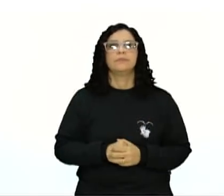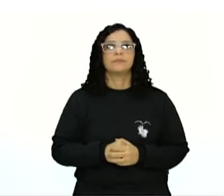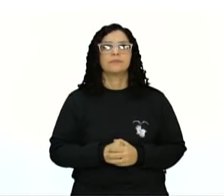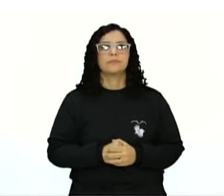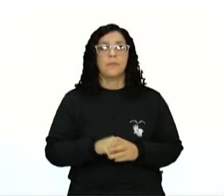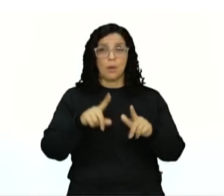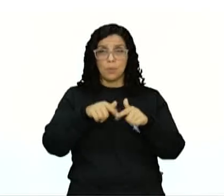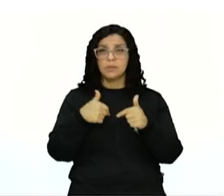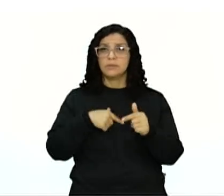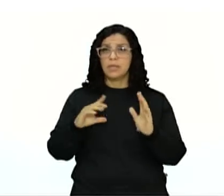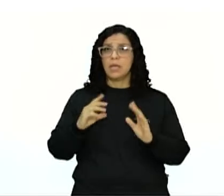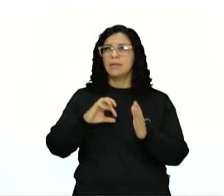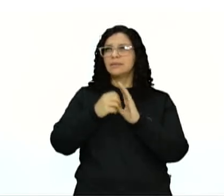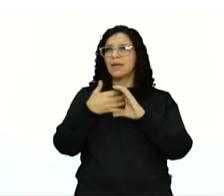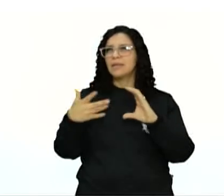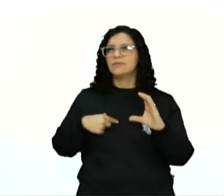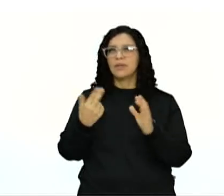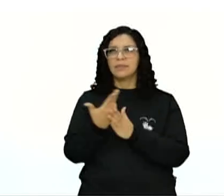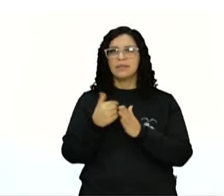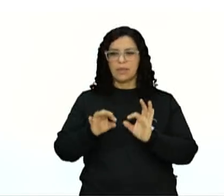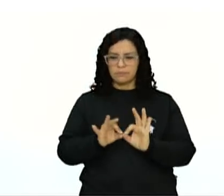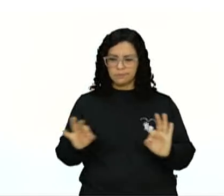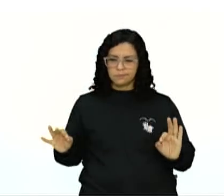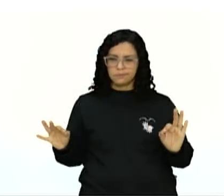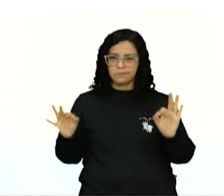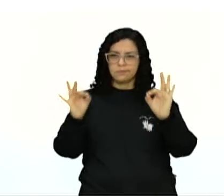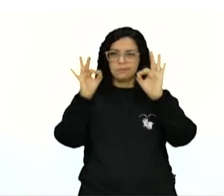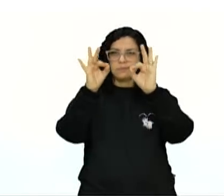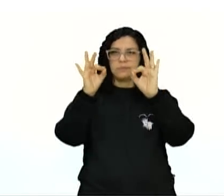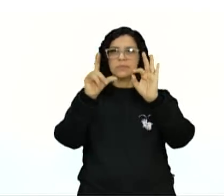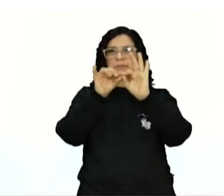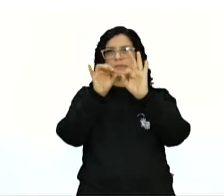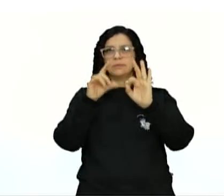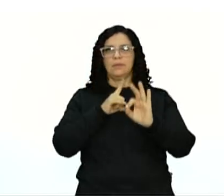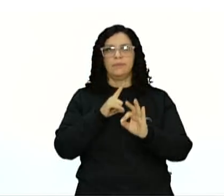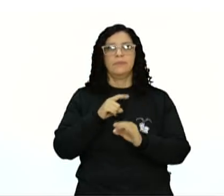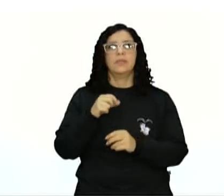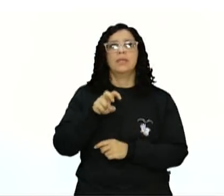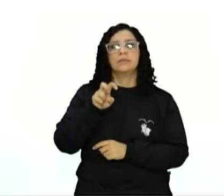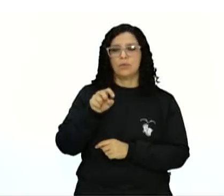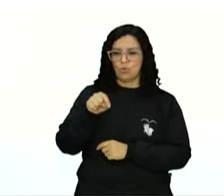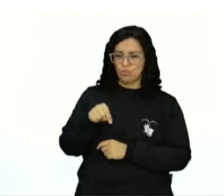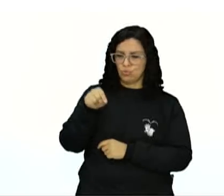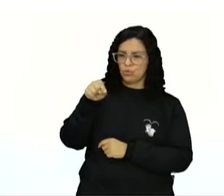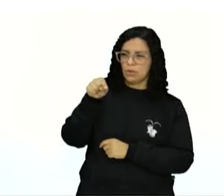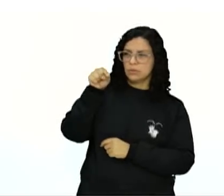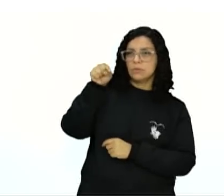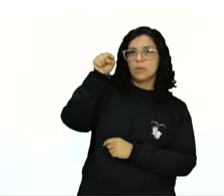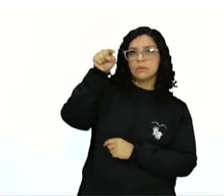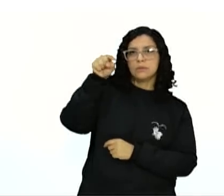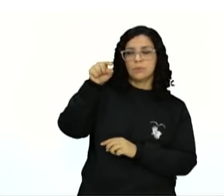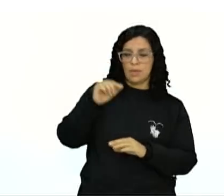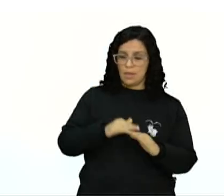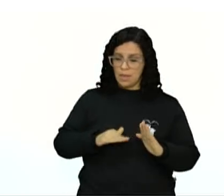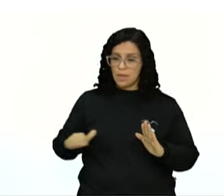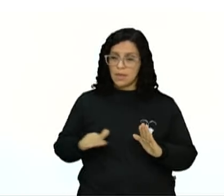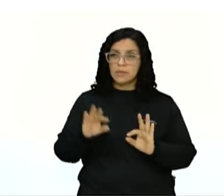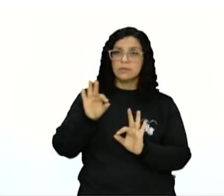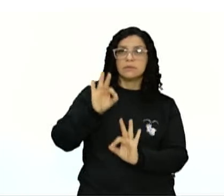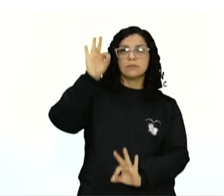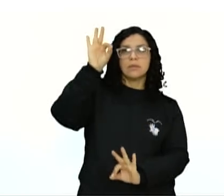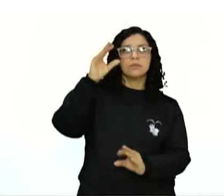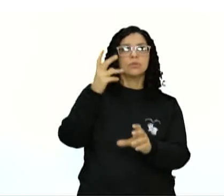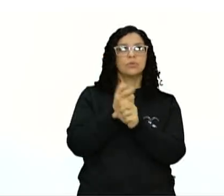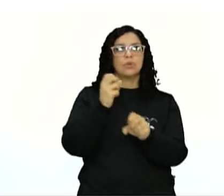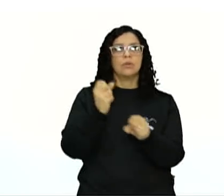quadrilátero que tem essa característica de ter bases de tamanhos diferentes. Com 5 degraus, de maneira que o mais baixo e o mais